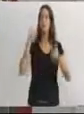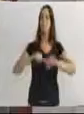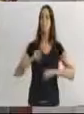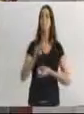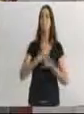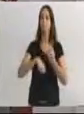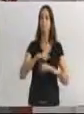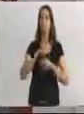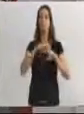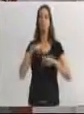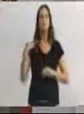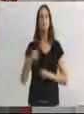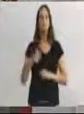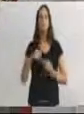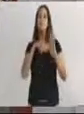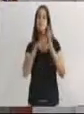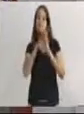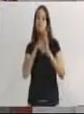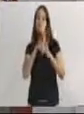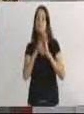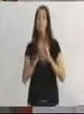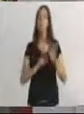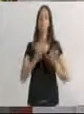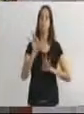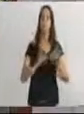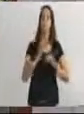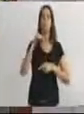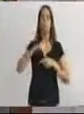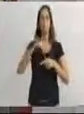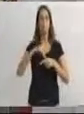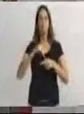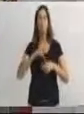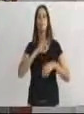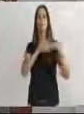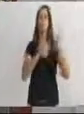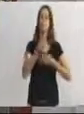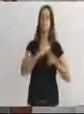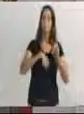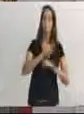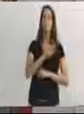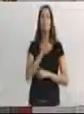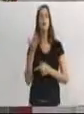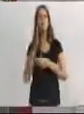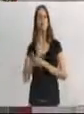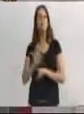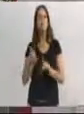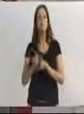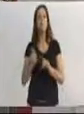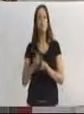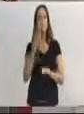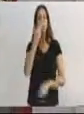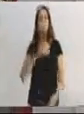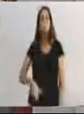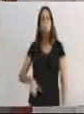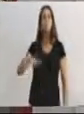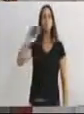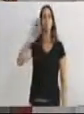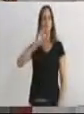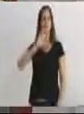o raio x do plano municipal desenvolvimento econômico vão dar condições para que a nossa juventude é que a sentença de hoje tenham as condições adequadas